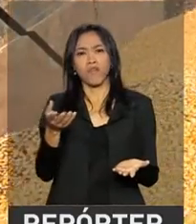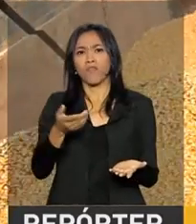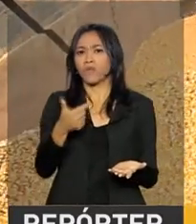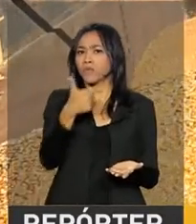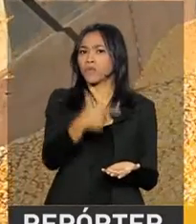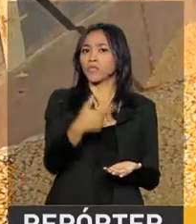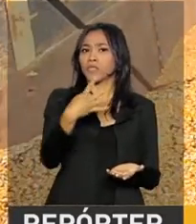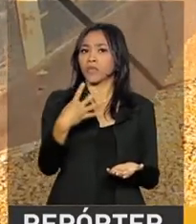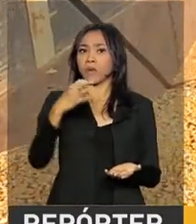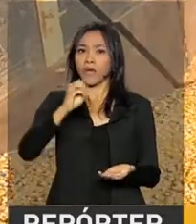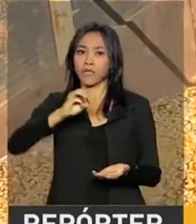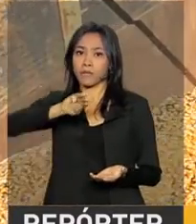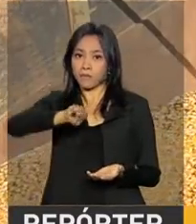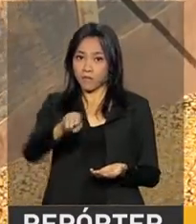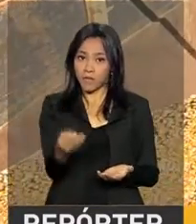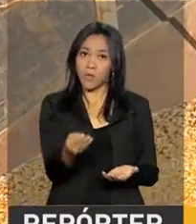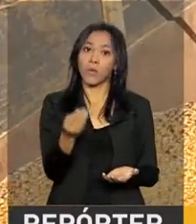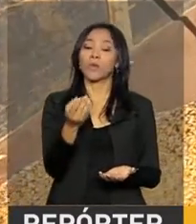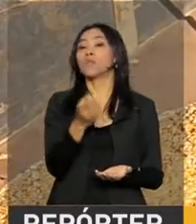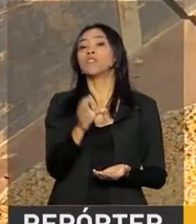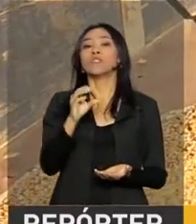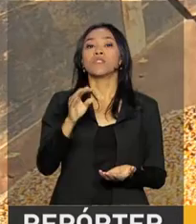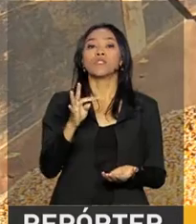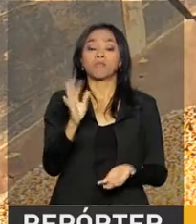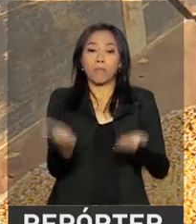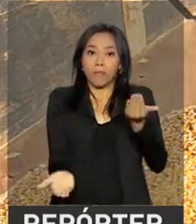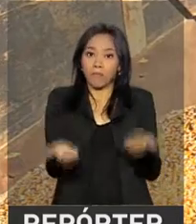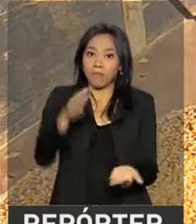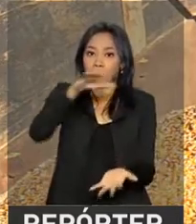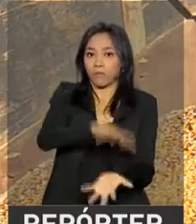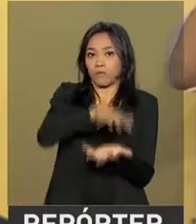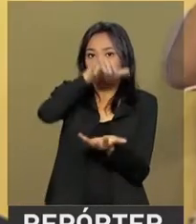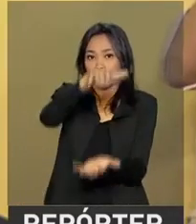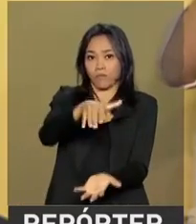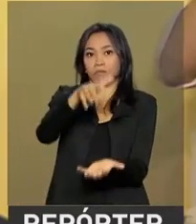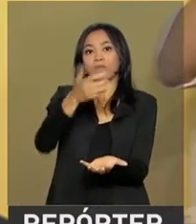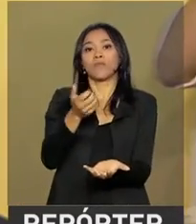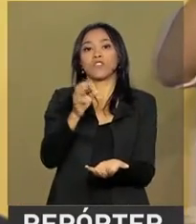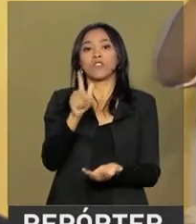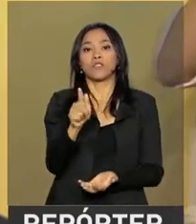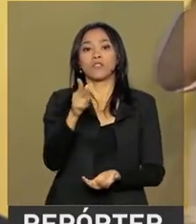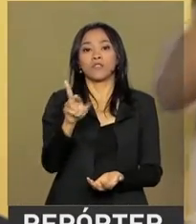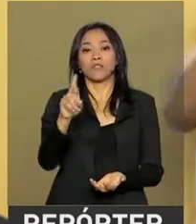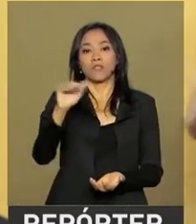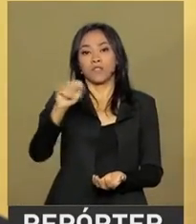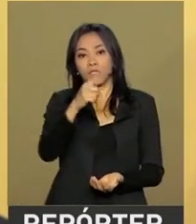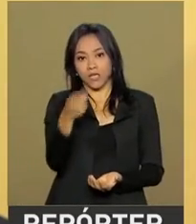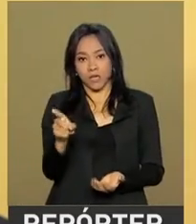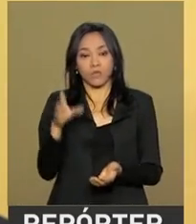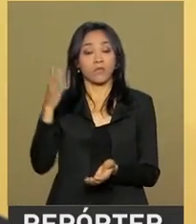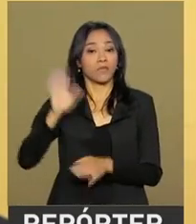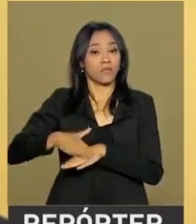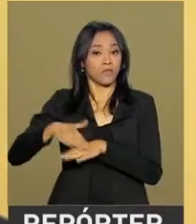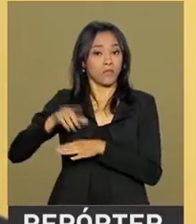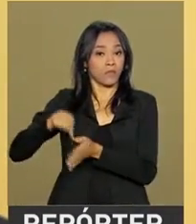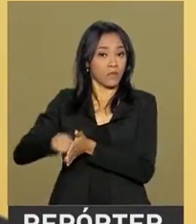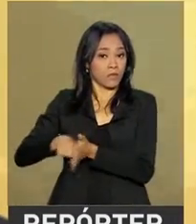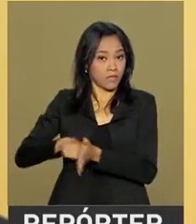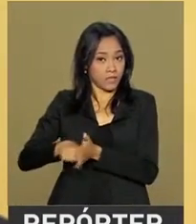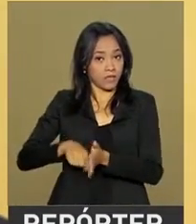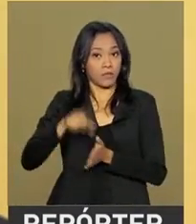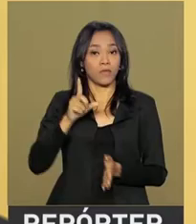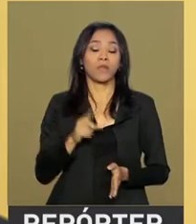240 milhões de toneladas de grãos produzidos, segundo o IBGE. Este ano, a safra também